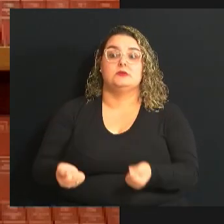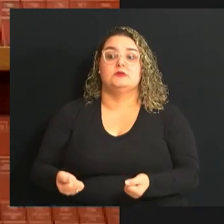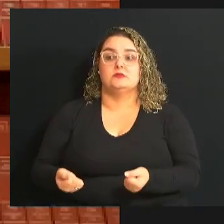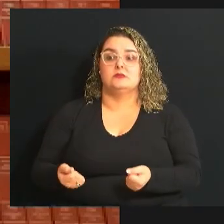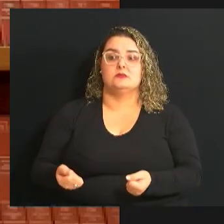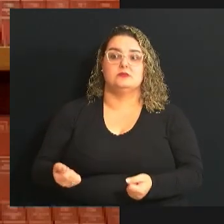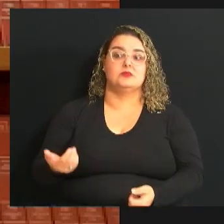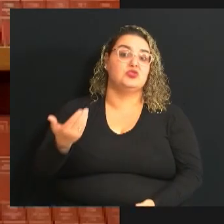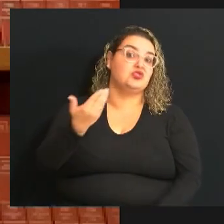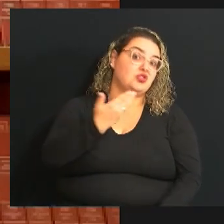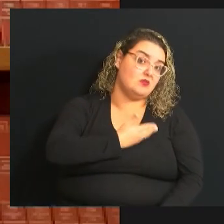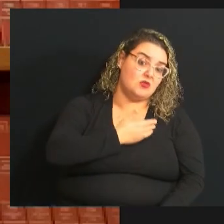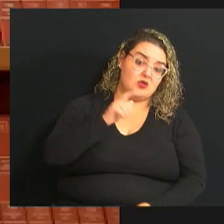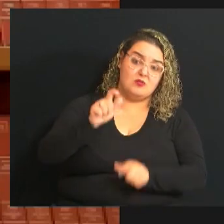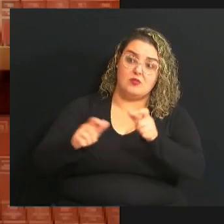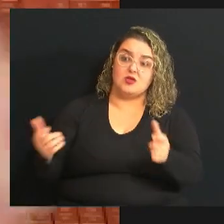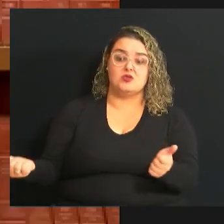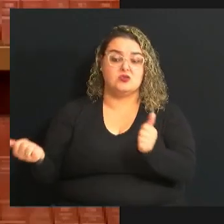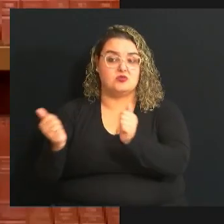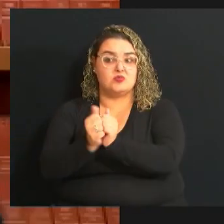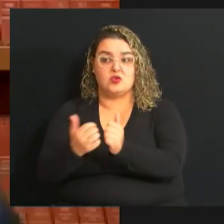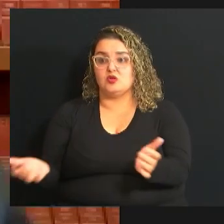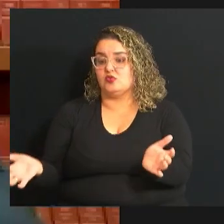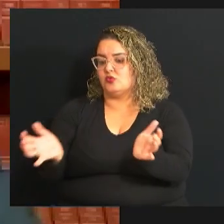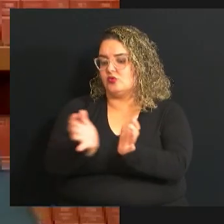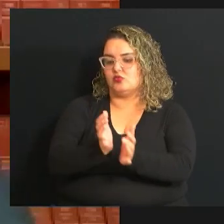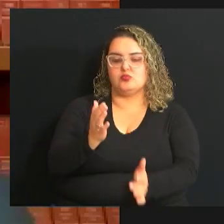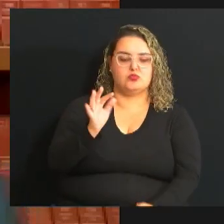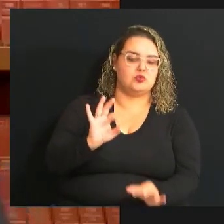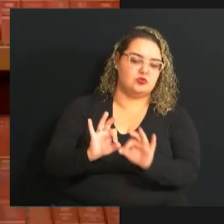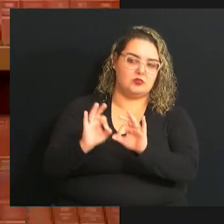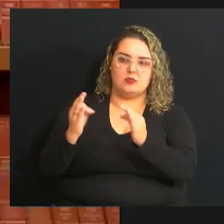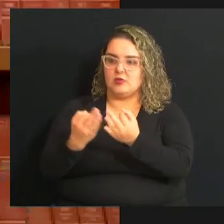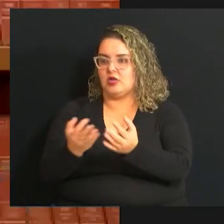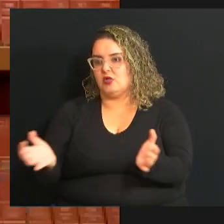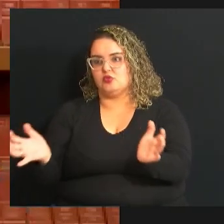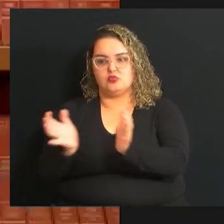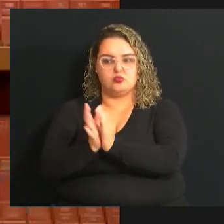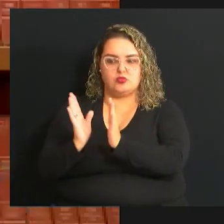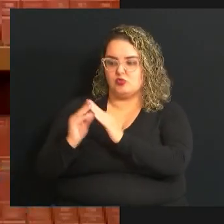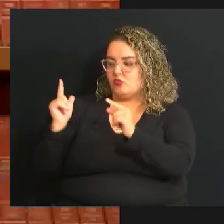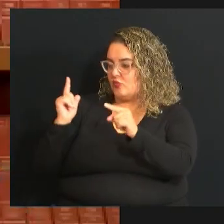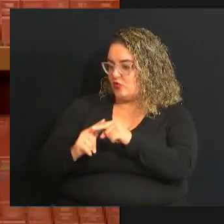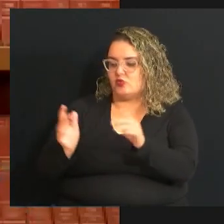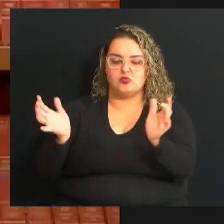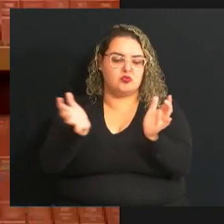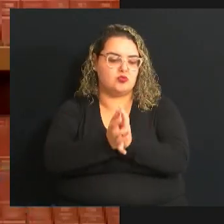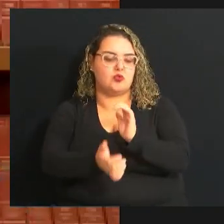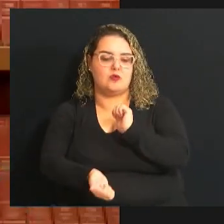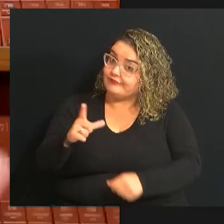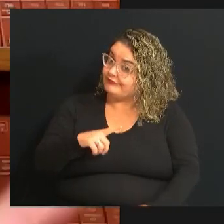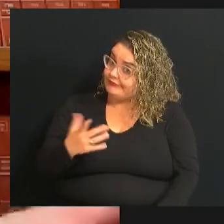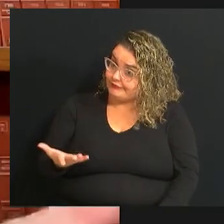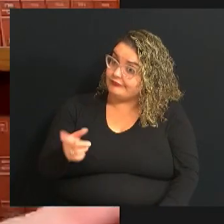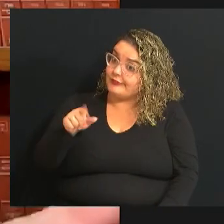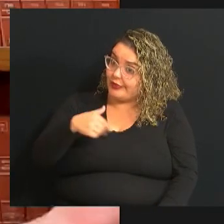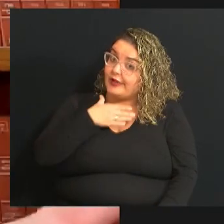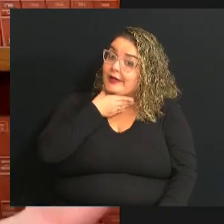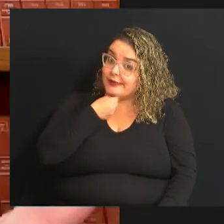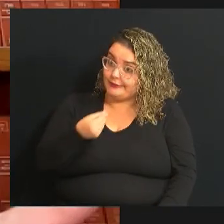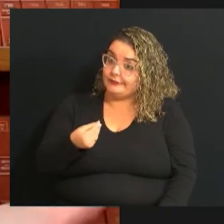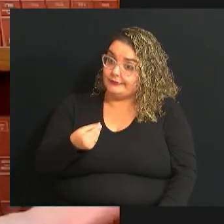que o pagamento total no cartão ou até o pagamento no boleto, né? Falando em total, não parcelado. Pode isso, o Pix, então